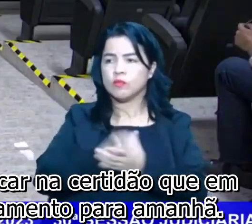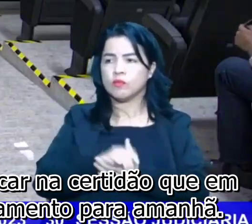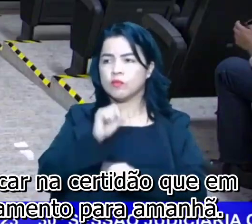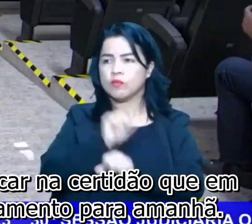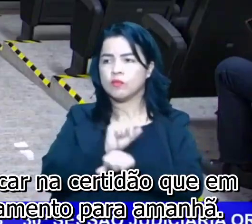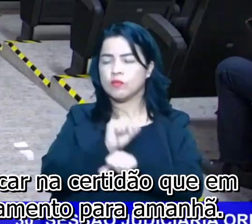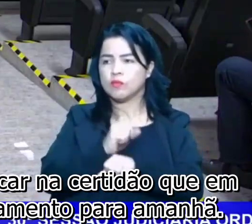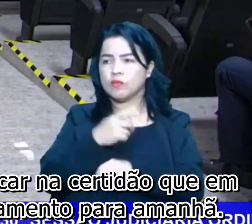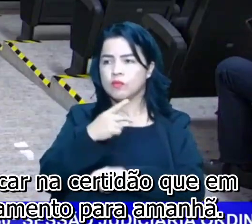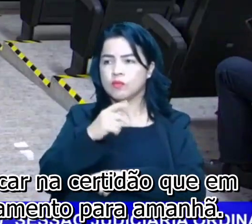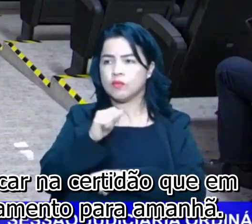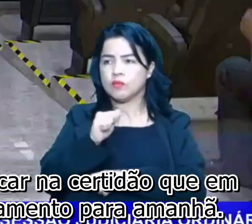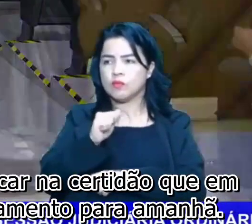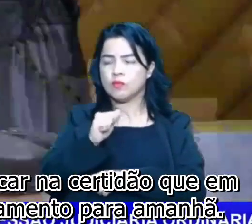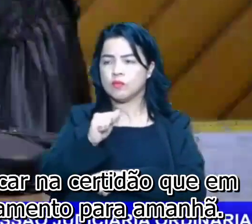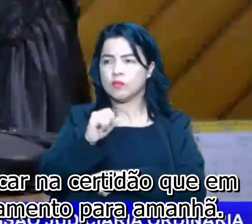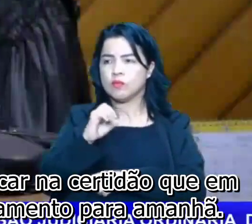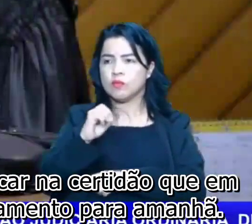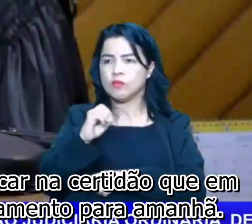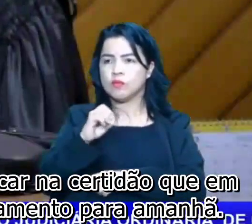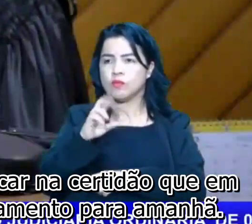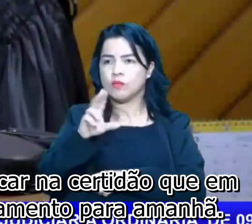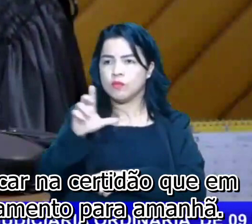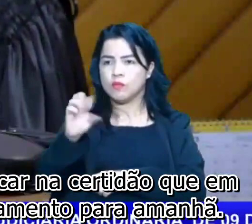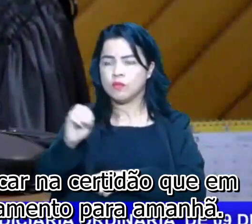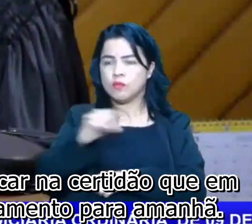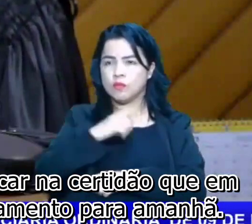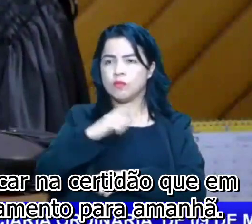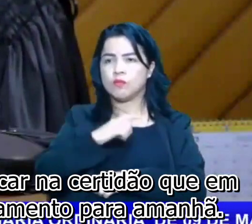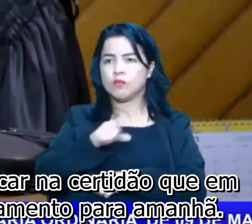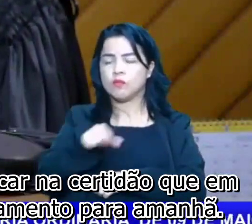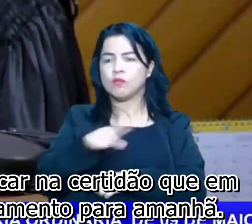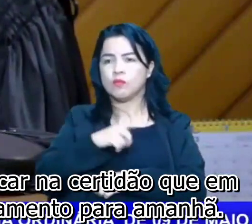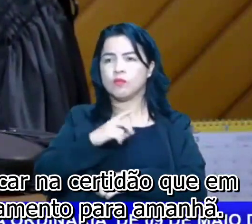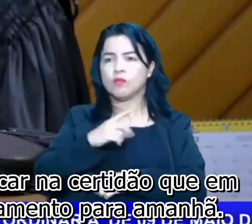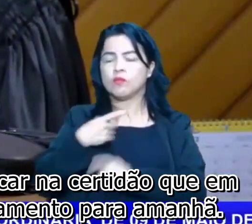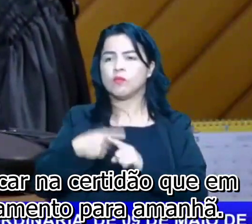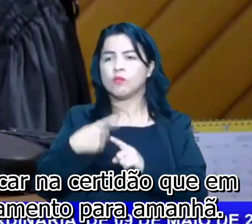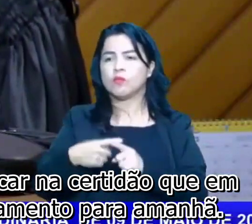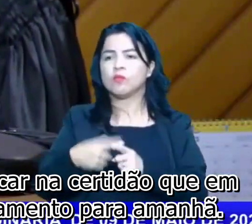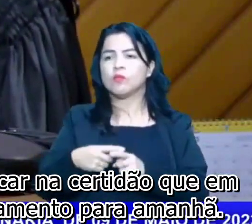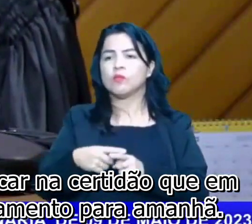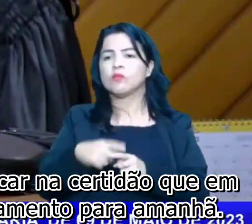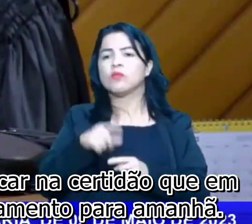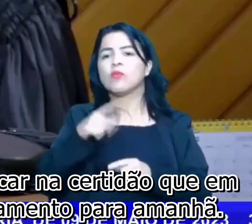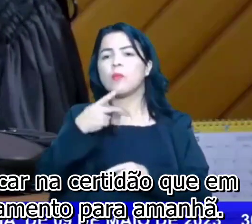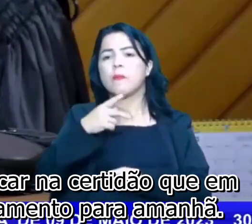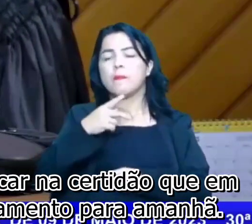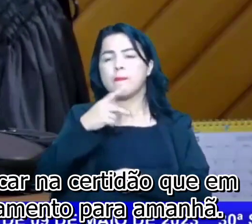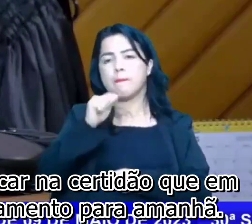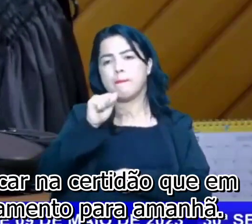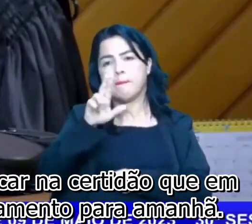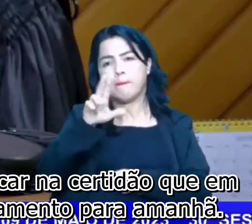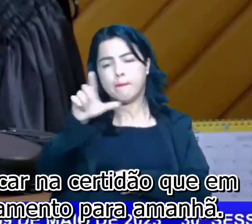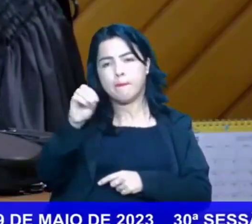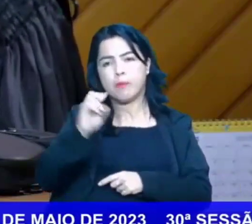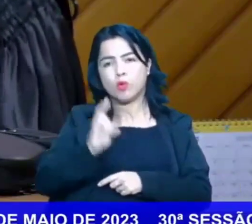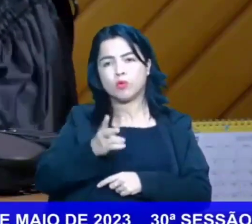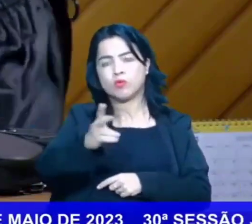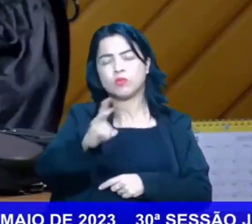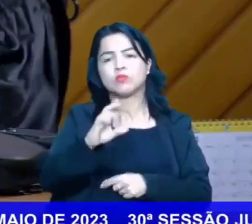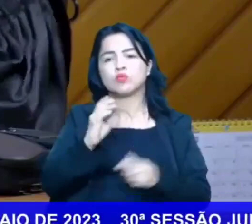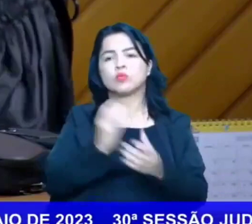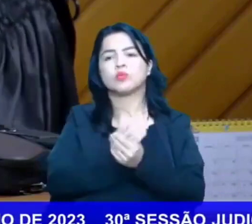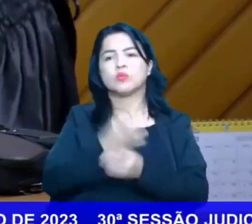o doutor Paulo, é melhor, tá? Então, colocar na certidão que, em face do trânsito do juiz Paulo Madeira, a continuação de julgamento para amanhã.